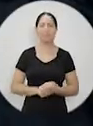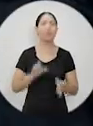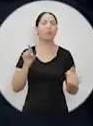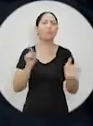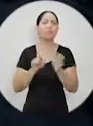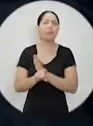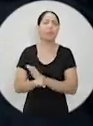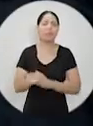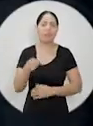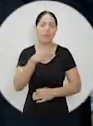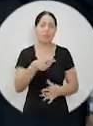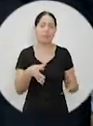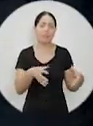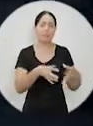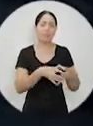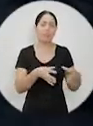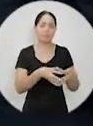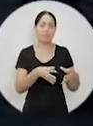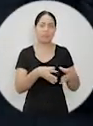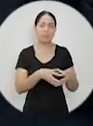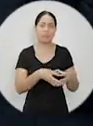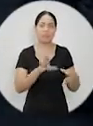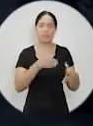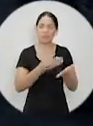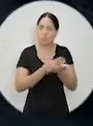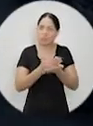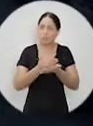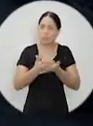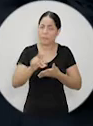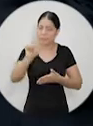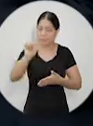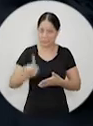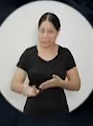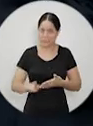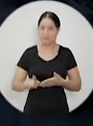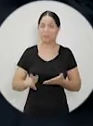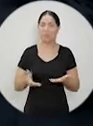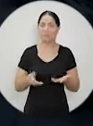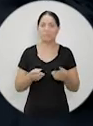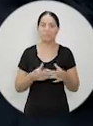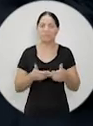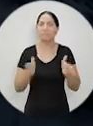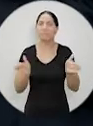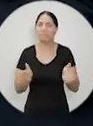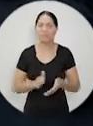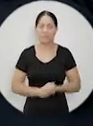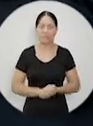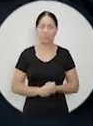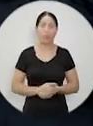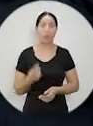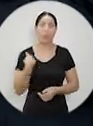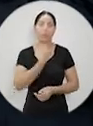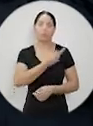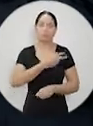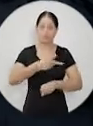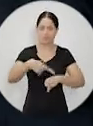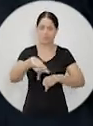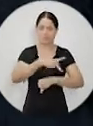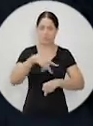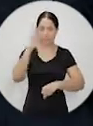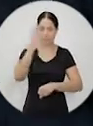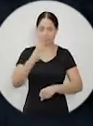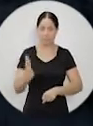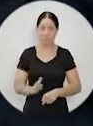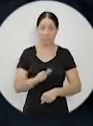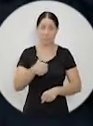até te perguntar sobre este observatório. Por que já no começo da gestão lançá-lo? Porque o nosso país, numa